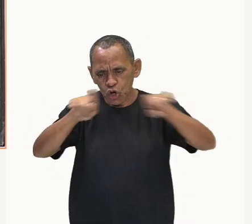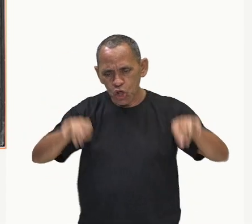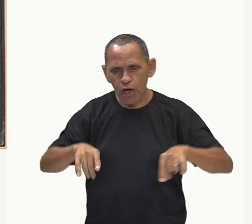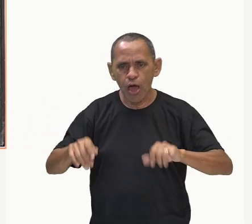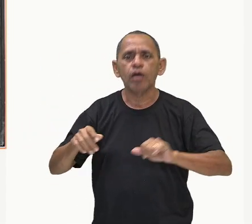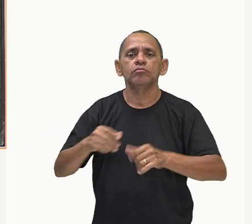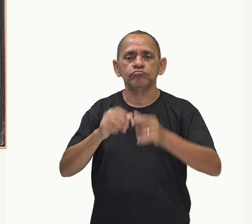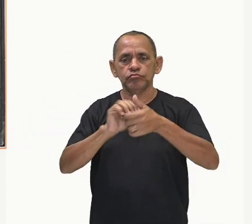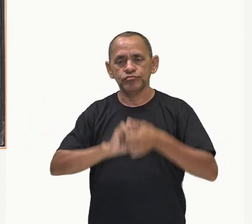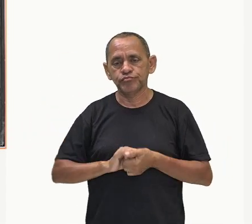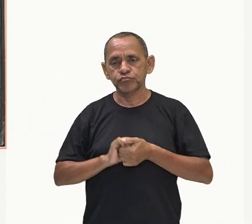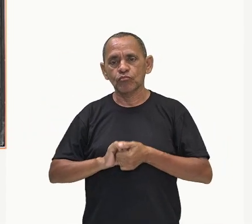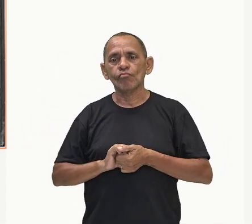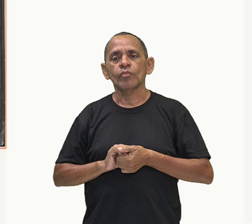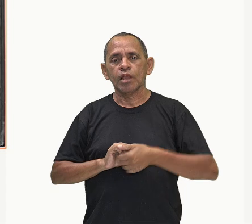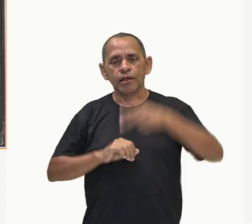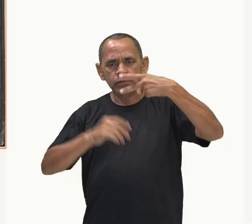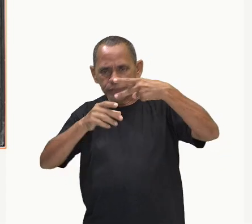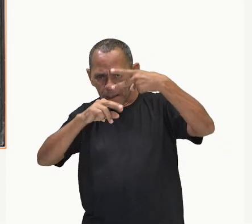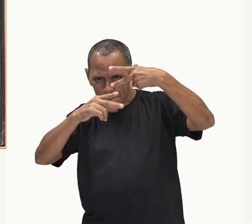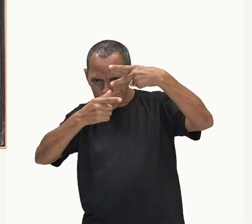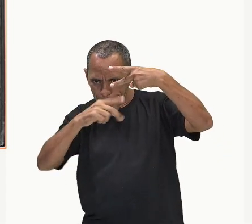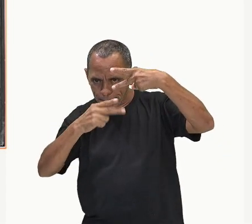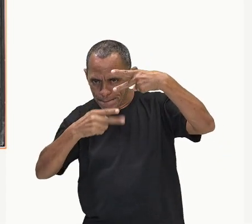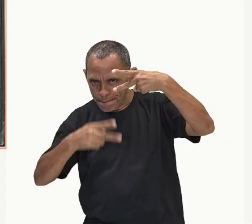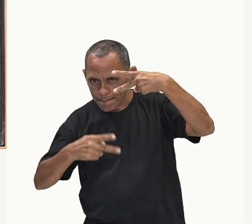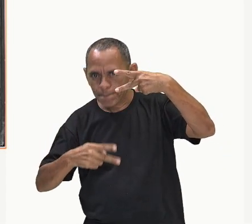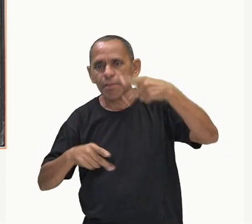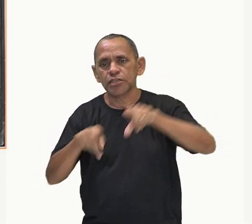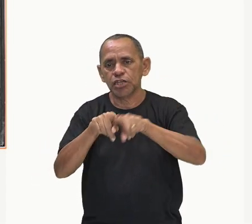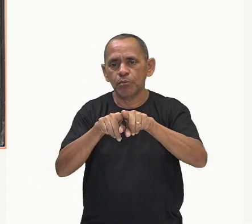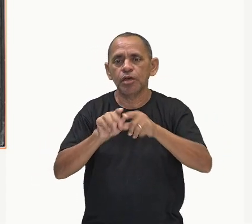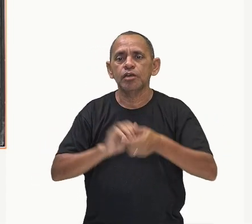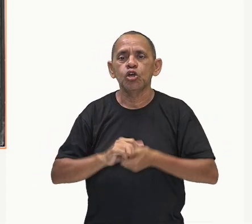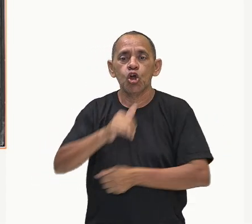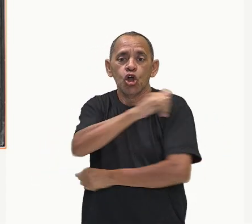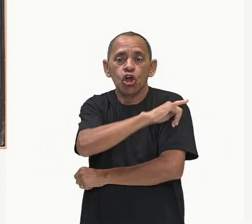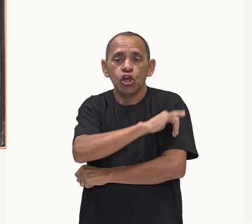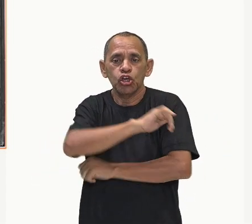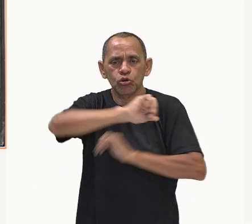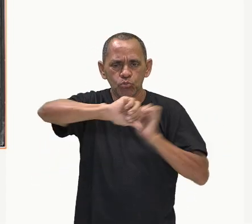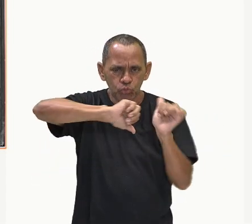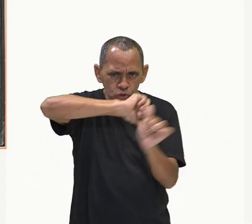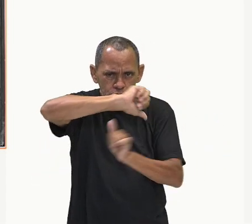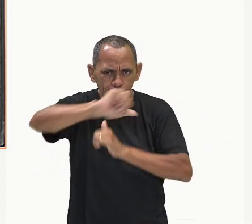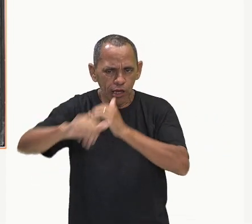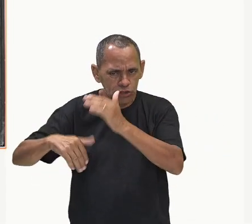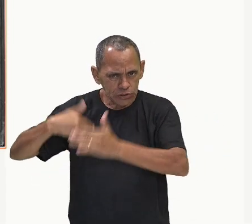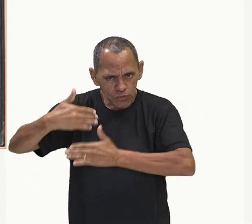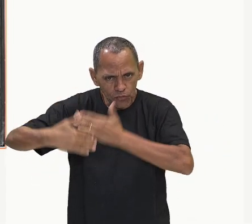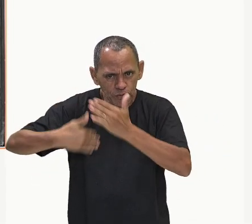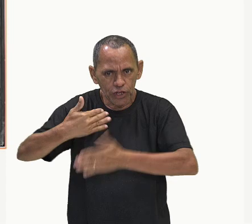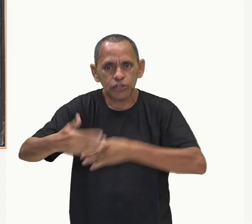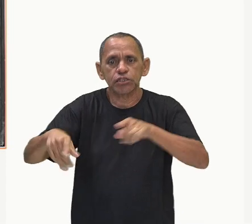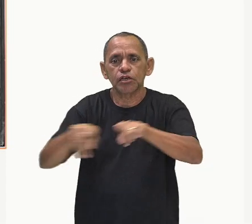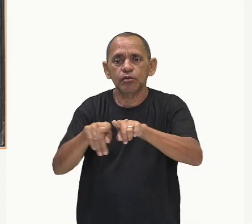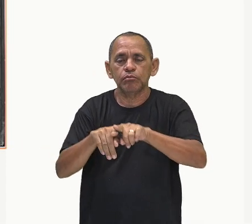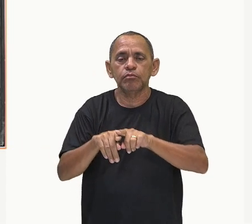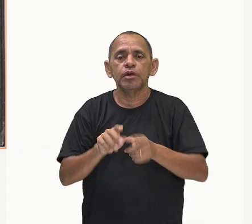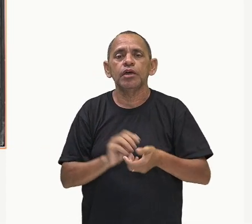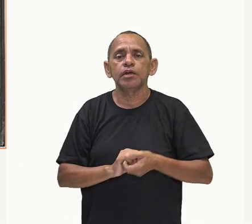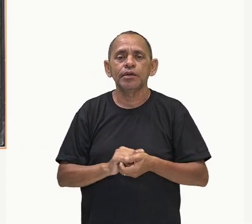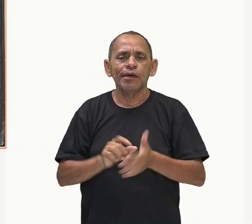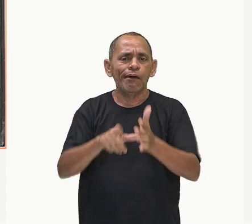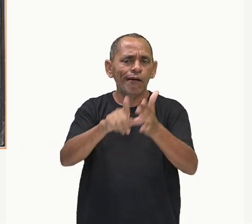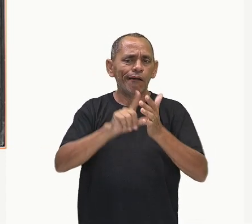aos poucos o Rio de Janeiro vai se tornando uma cidade um pouco mais moderna do que era antes da chegada